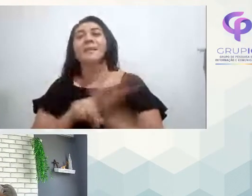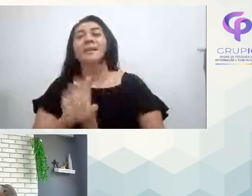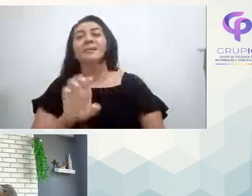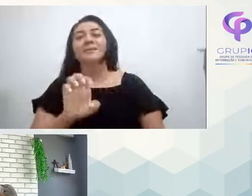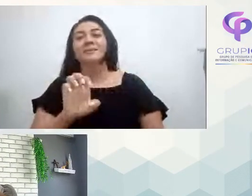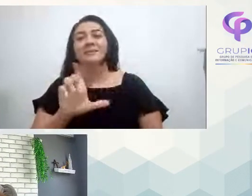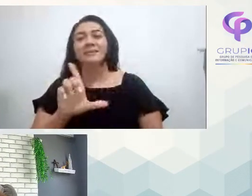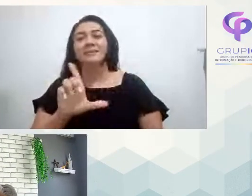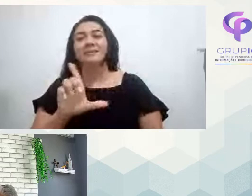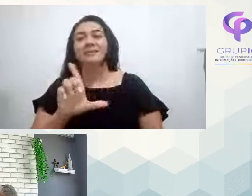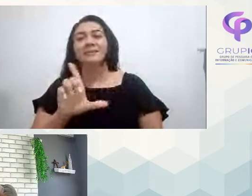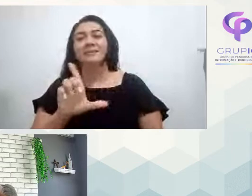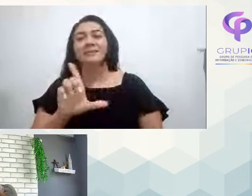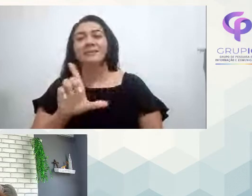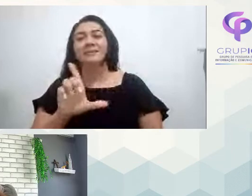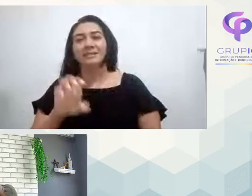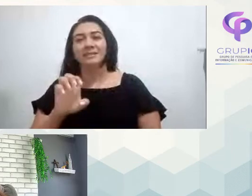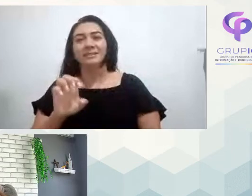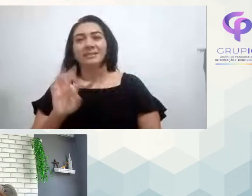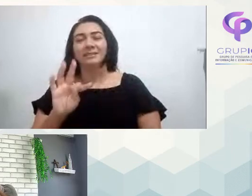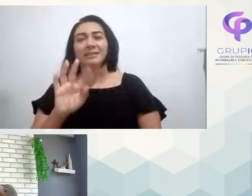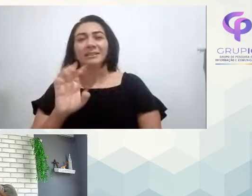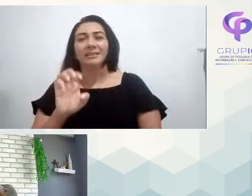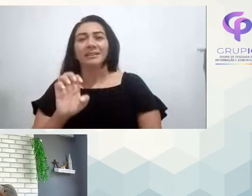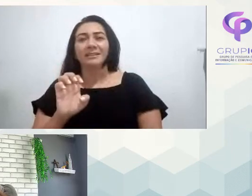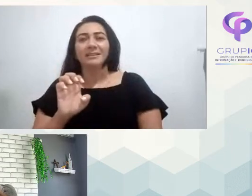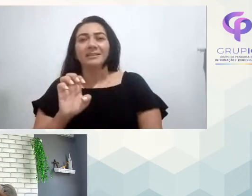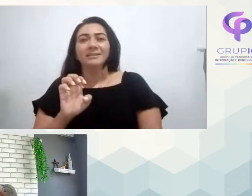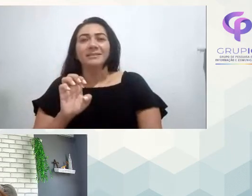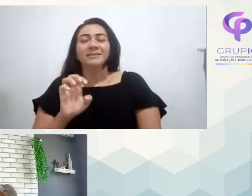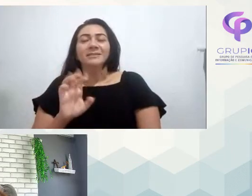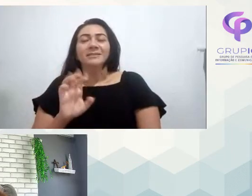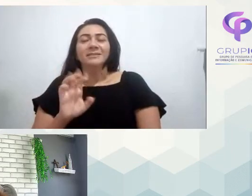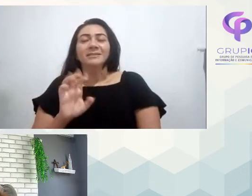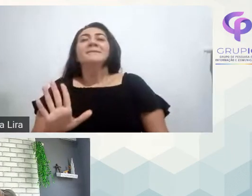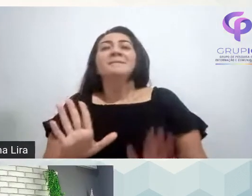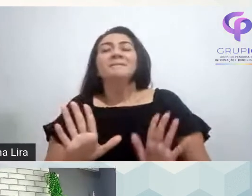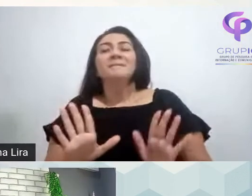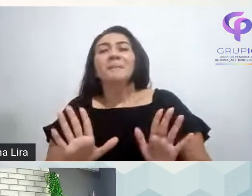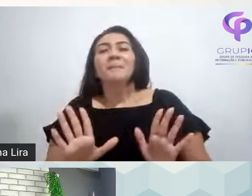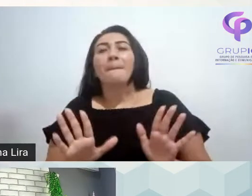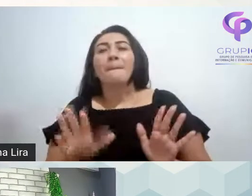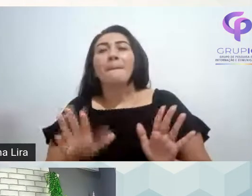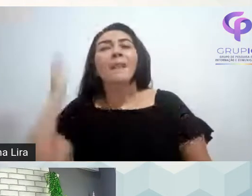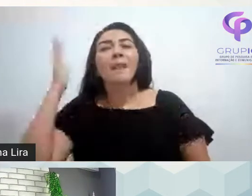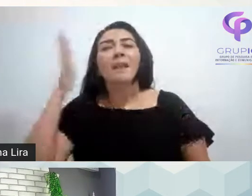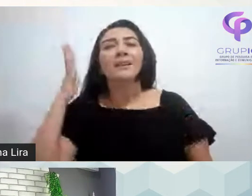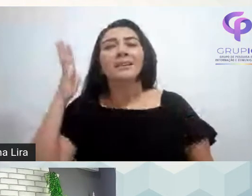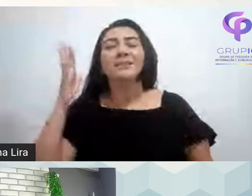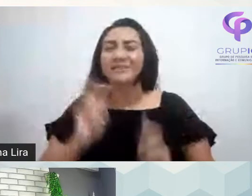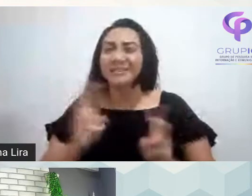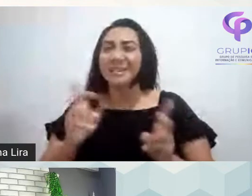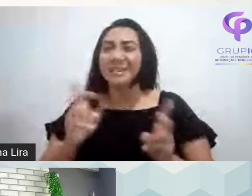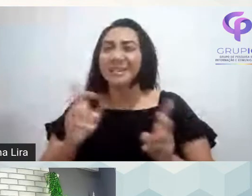que todas as nossas lives aparecem. Podemos receber a apresentação, professora?